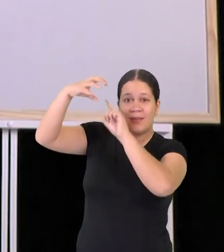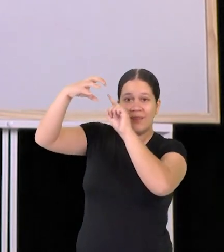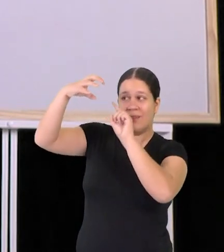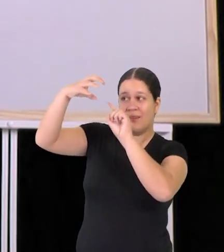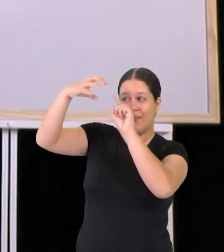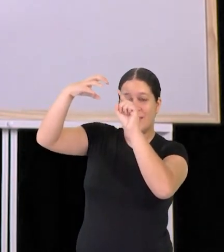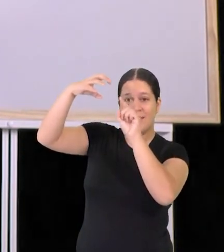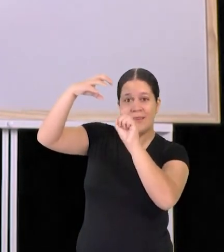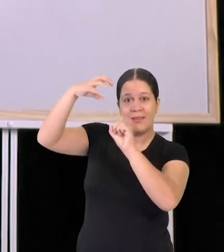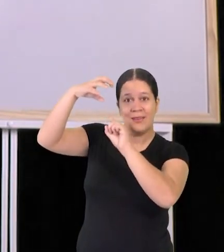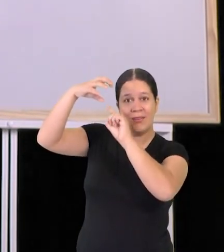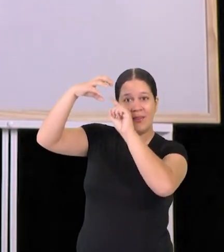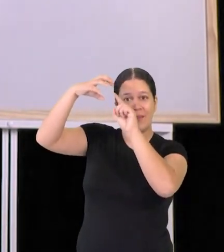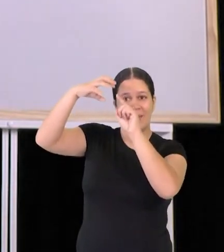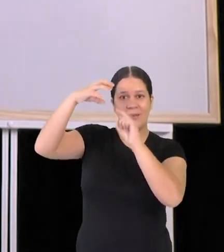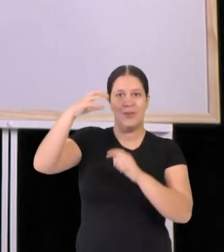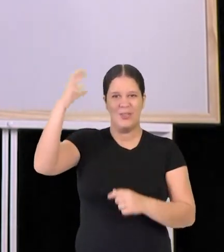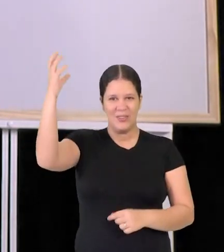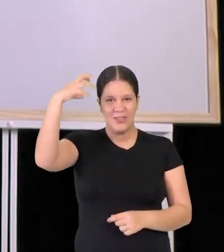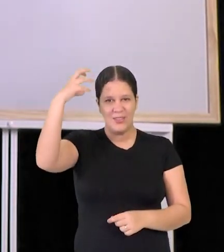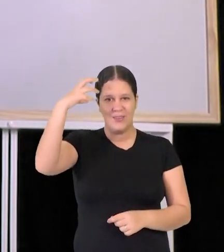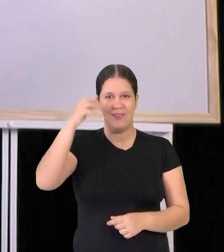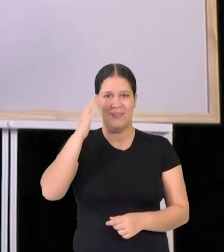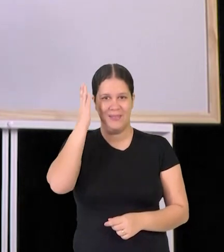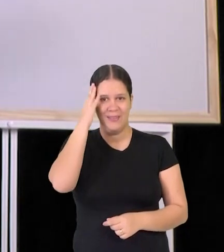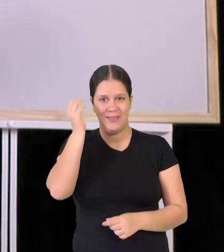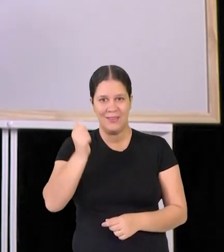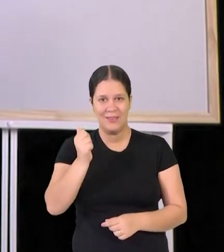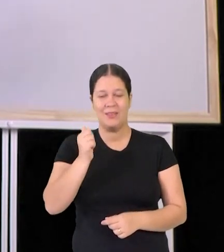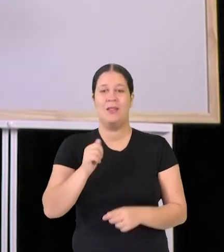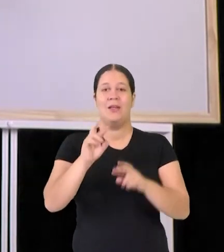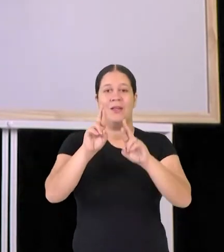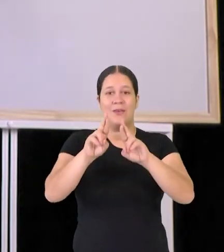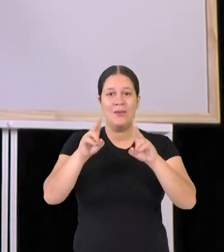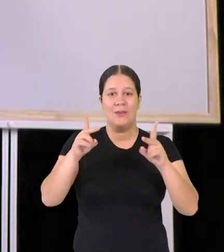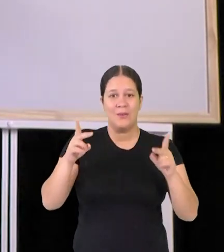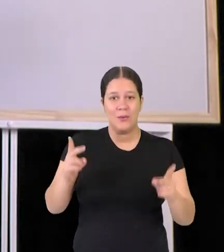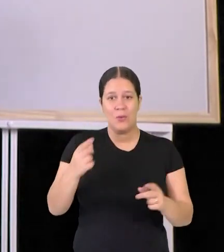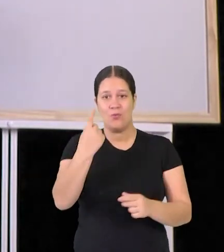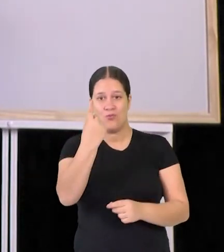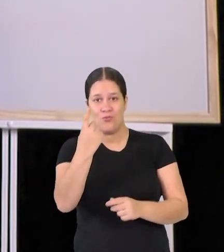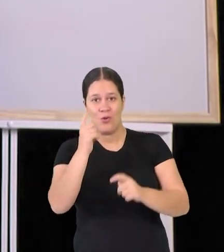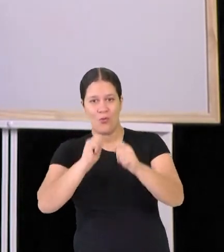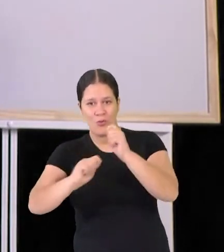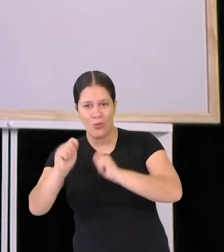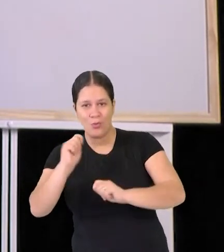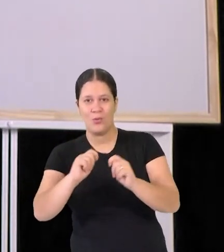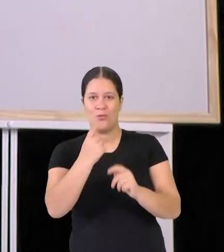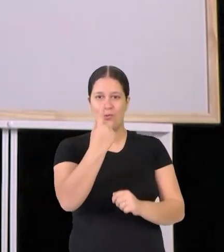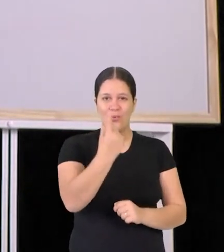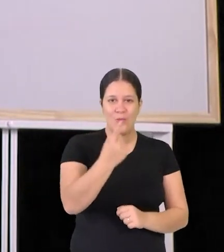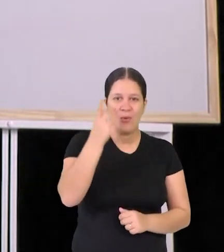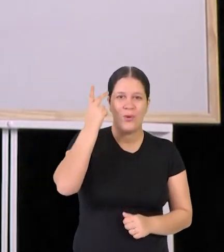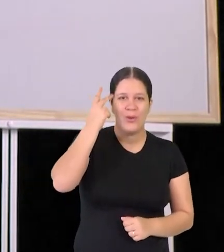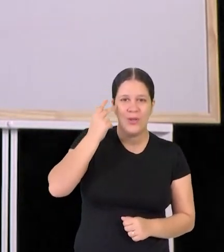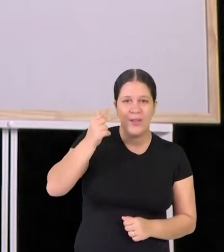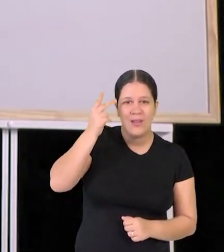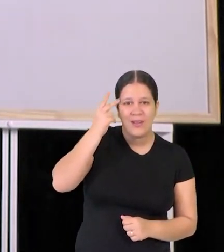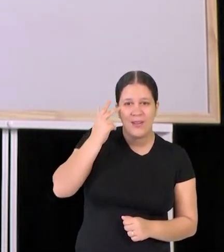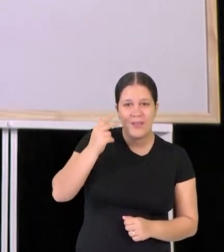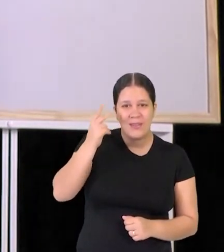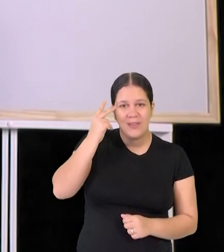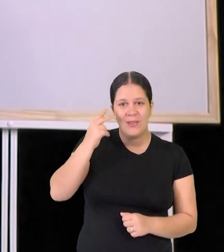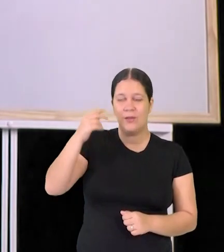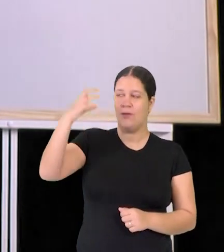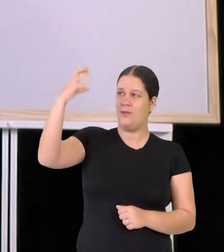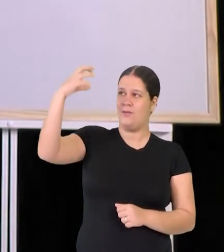furinhos, certo? Aquilo é o crivo. Dois crivos diferentes, um econômico e um normal. Tu deve imaginar que o econômico ele vai ter